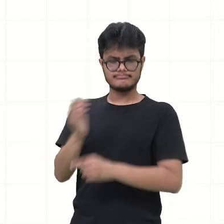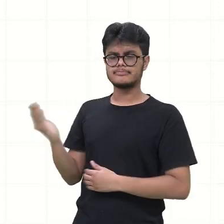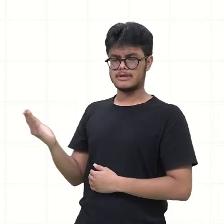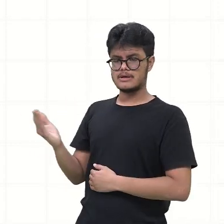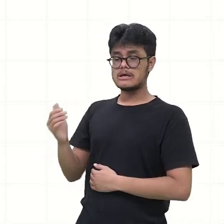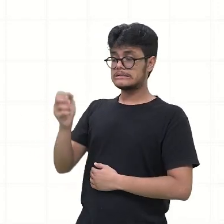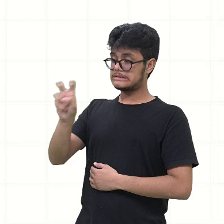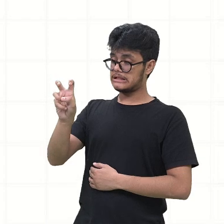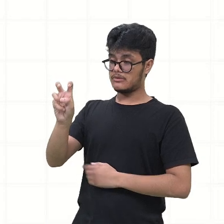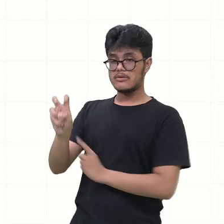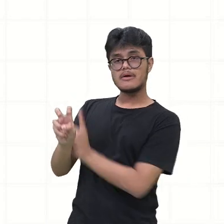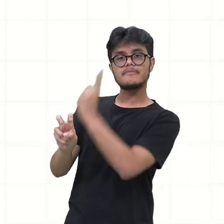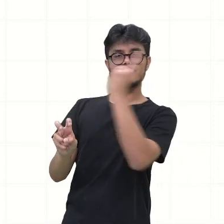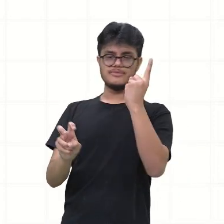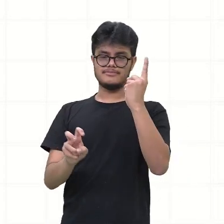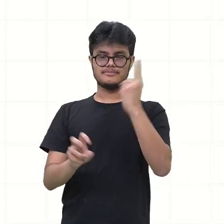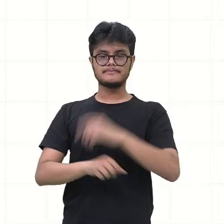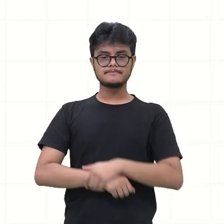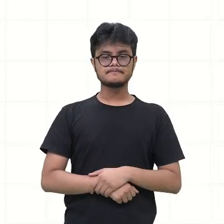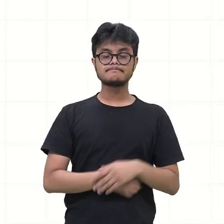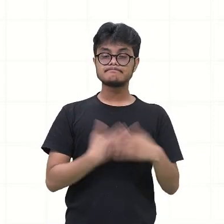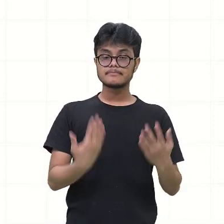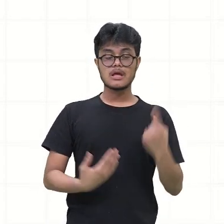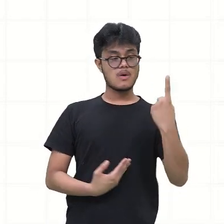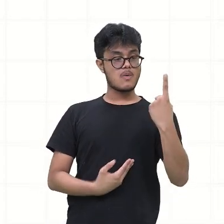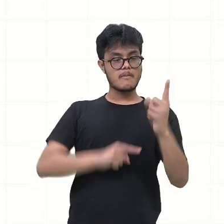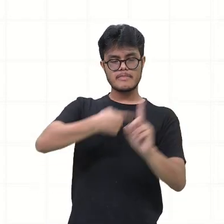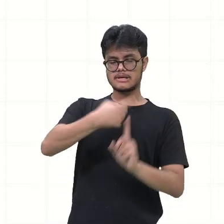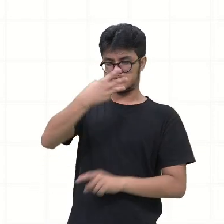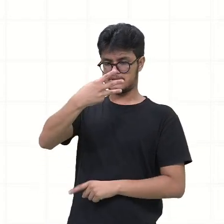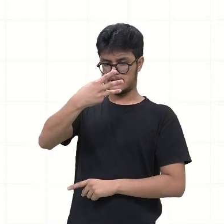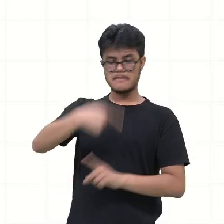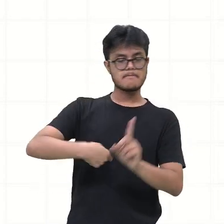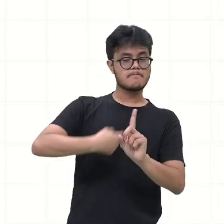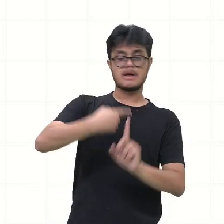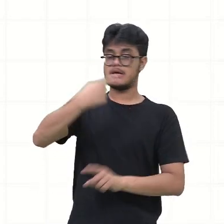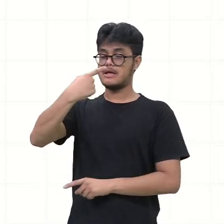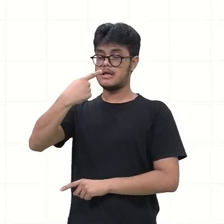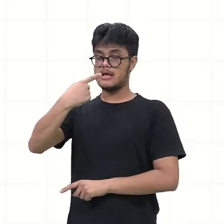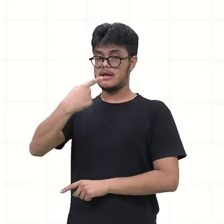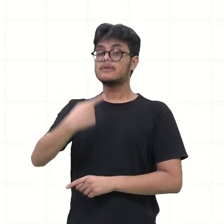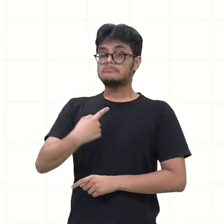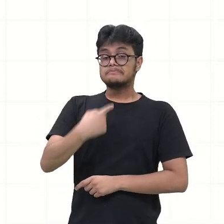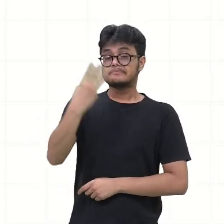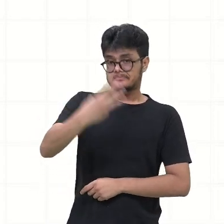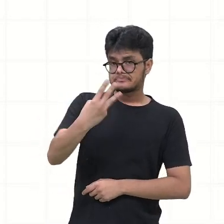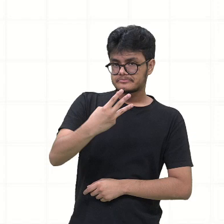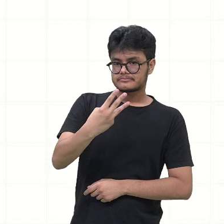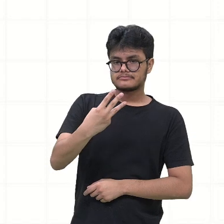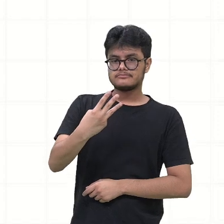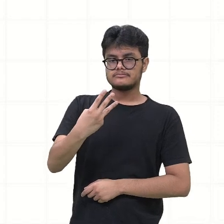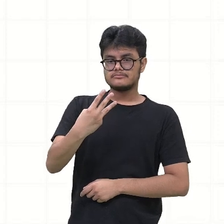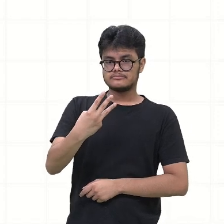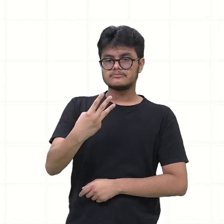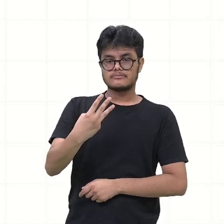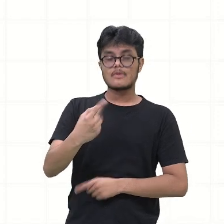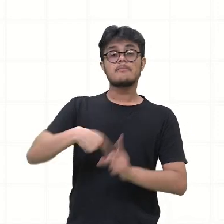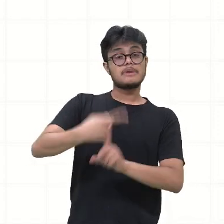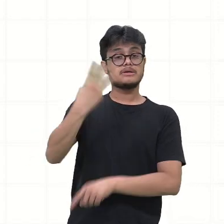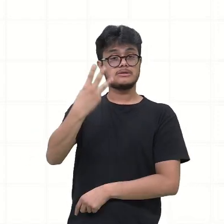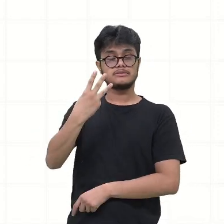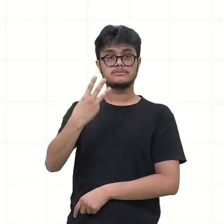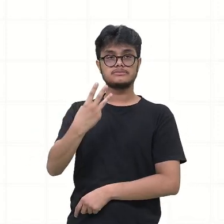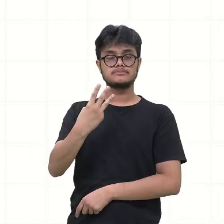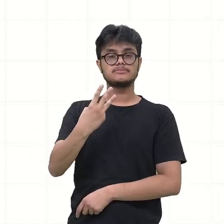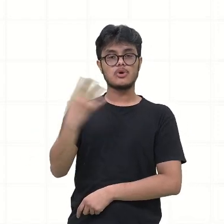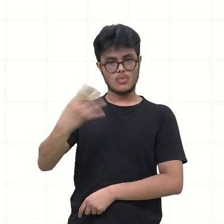Vai subir 1 aqui, né? Então, 1 mais 3, 3 mais 3, 1